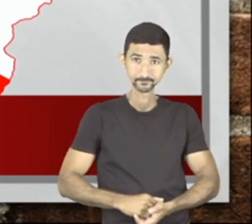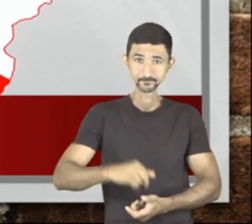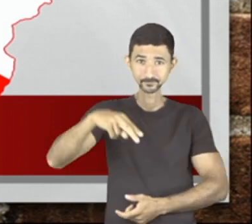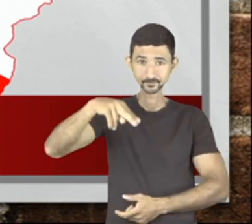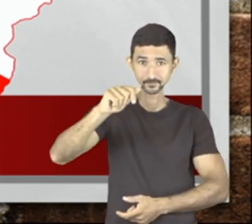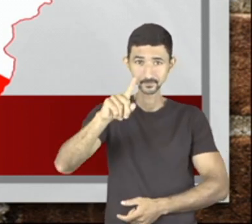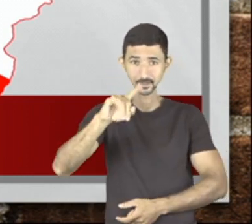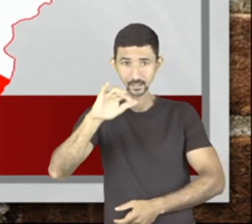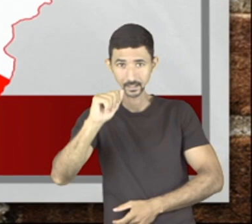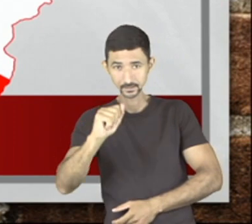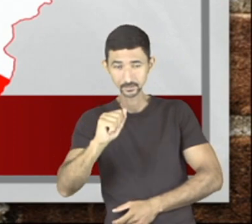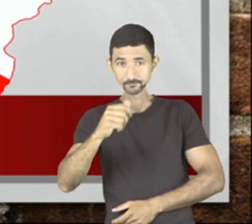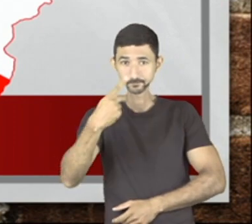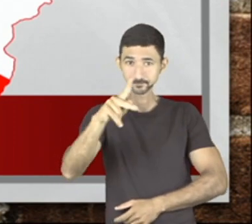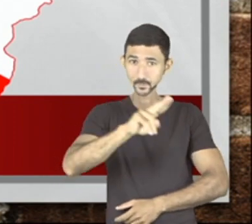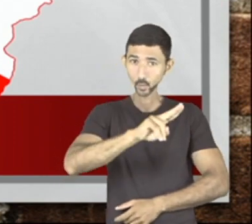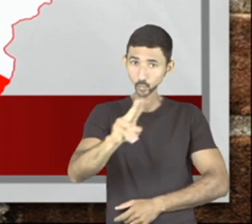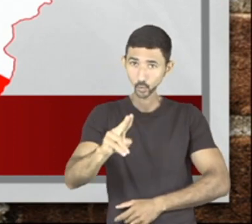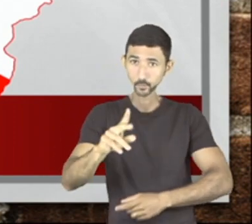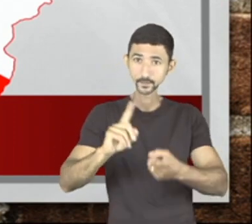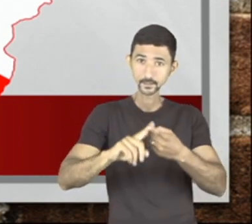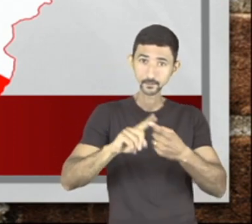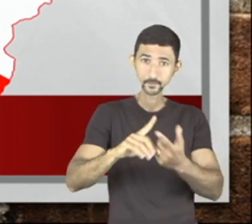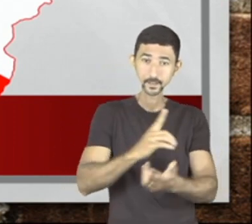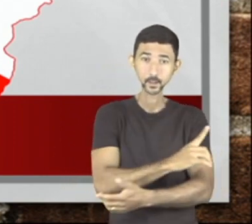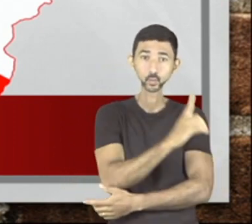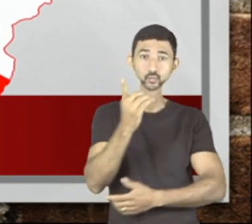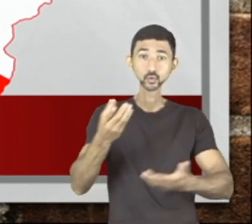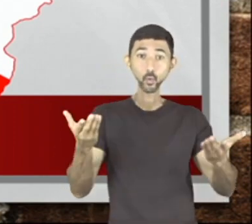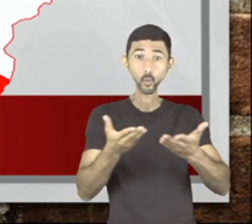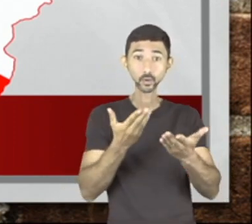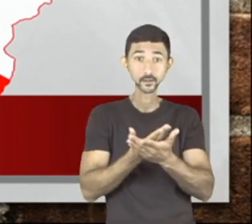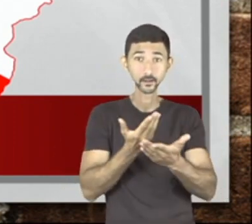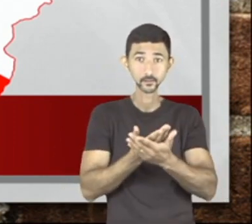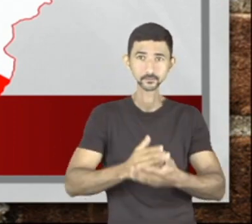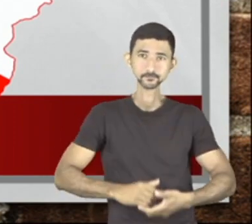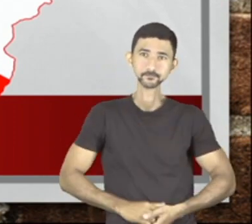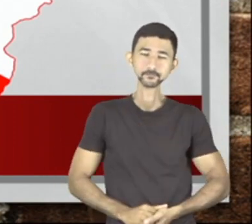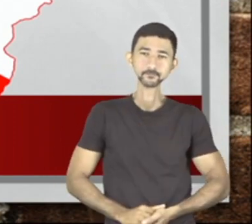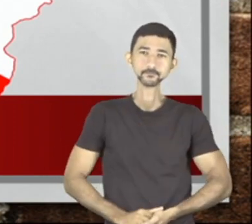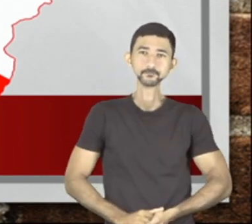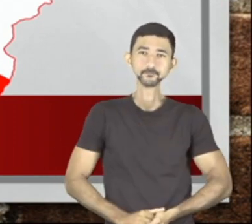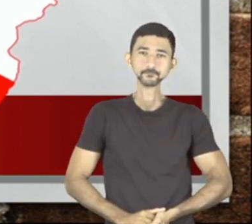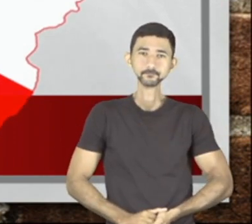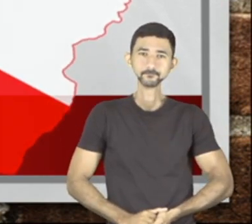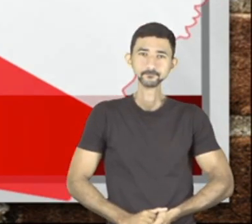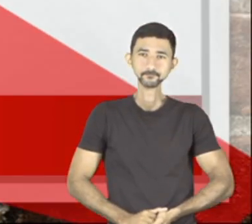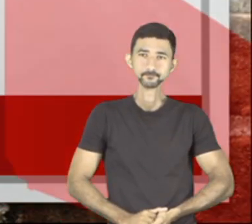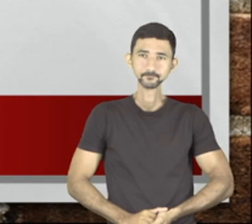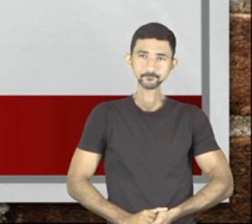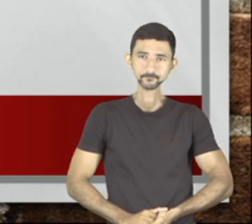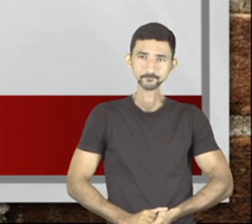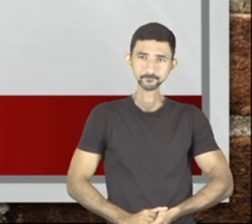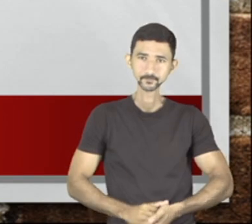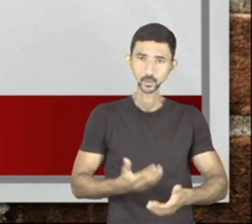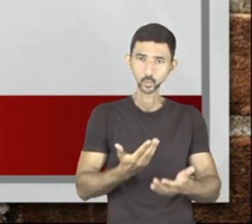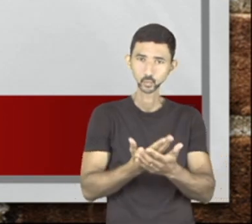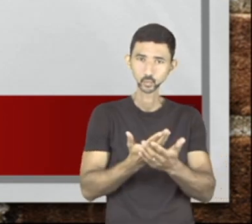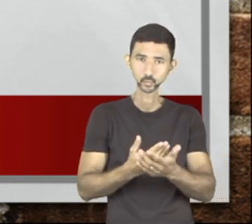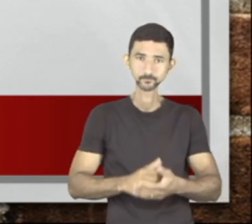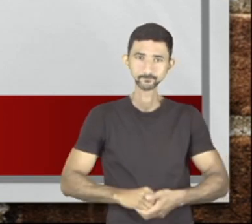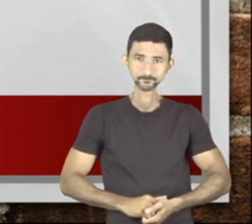o seu nome completo e a data de hoje da nossa aula, ok? Então vamos aos nossos estudos de